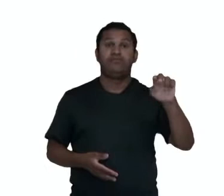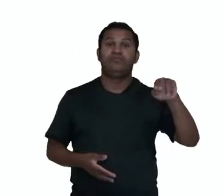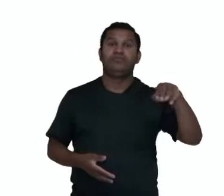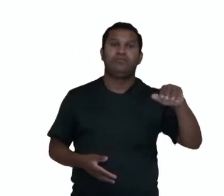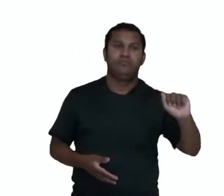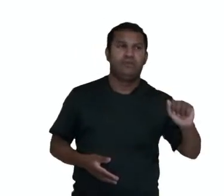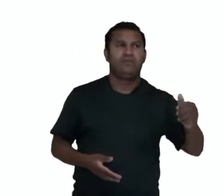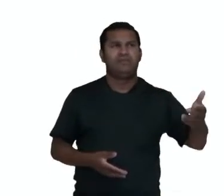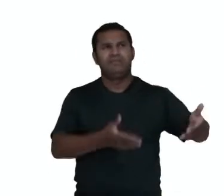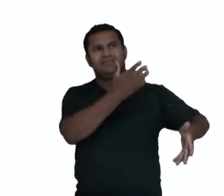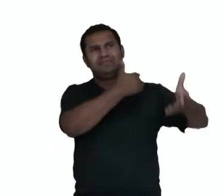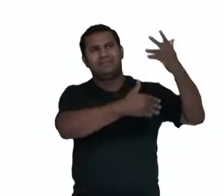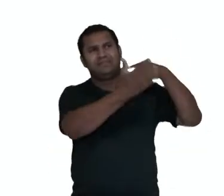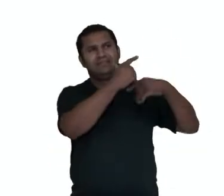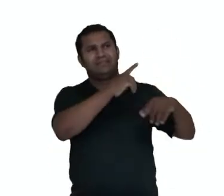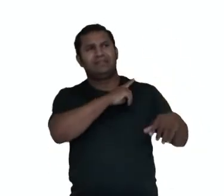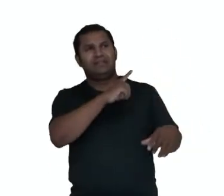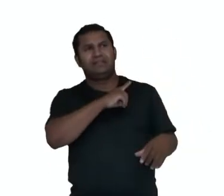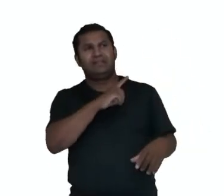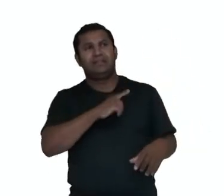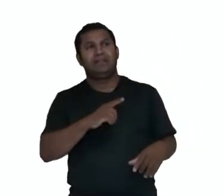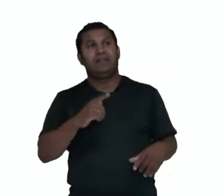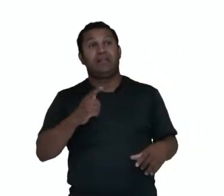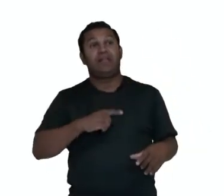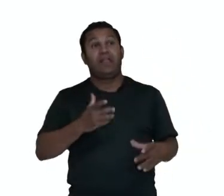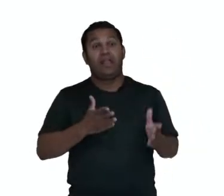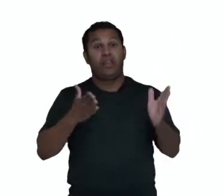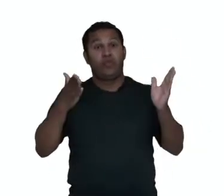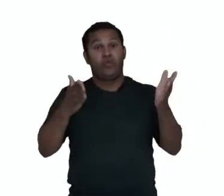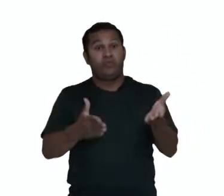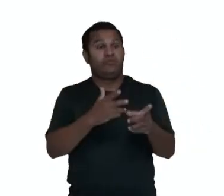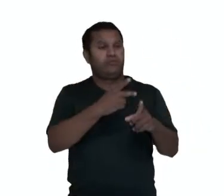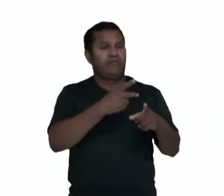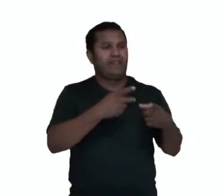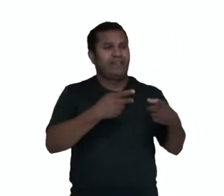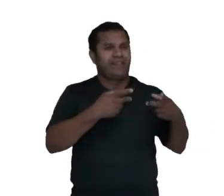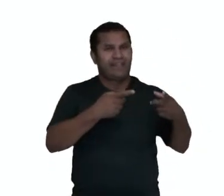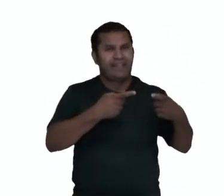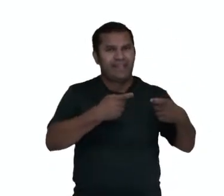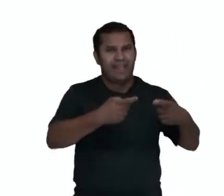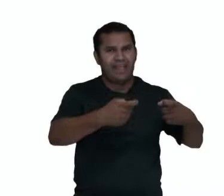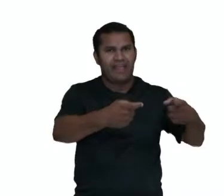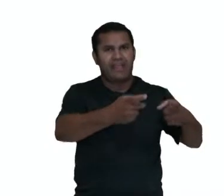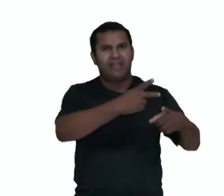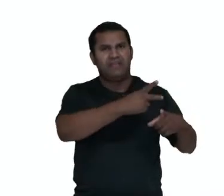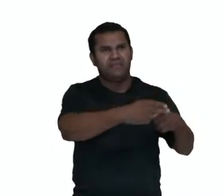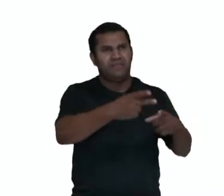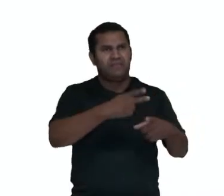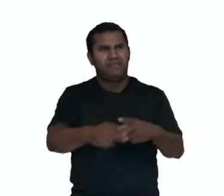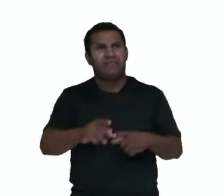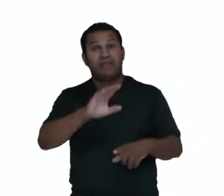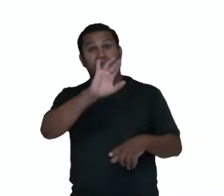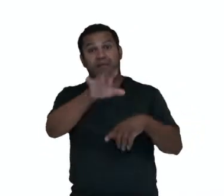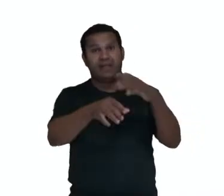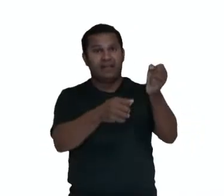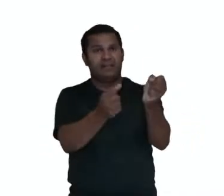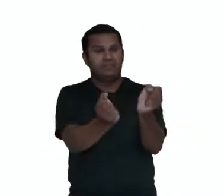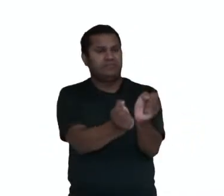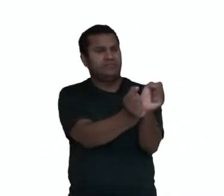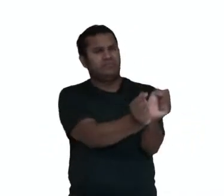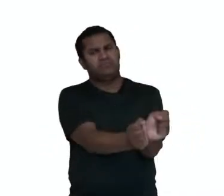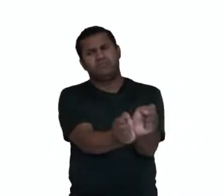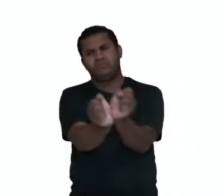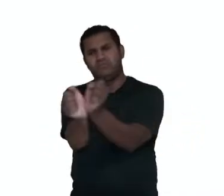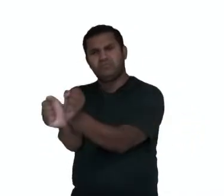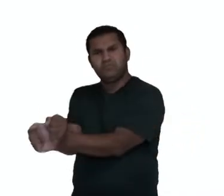contra os povos vizinhos, né? Venciam os povos vizinhos, derrotavam os povos vizinhos, escravizavam parte desses